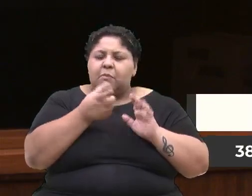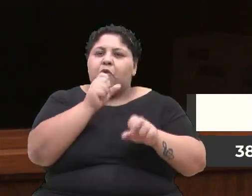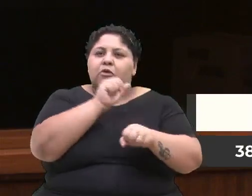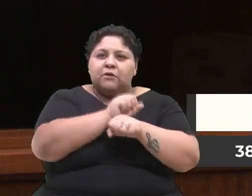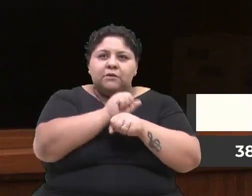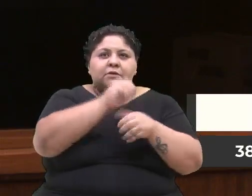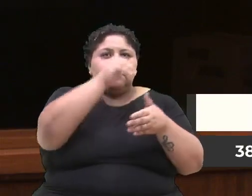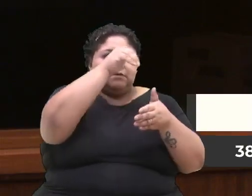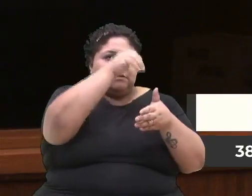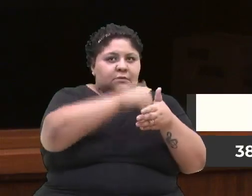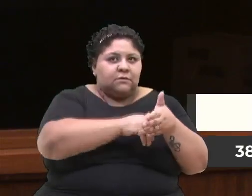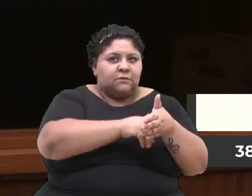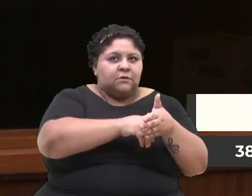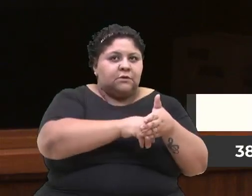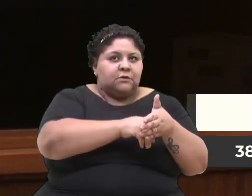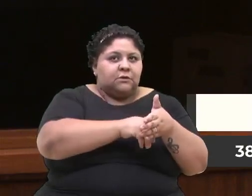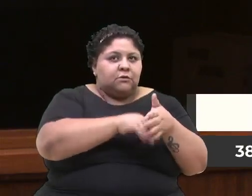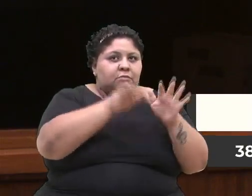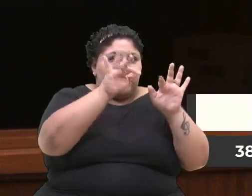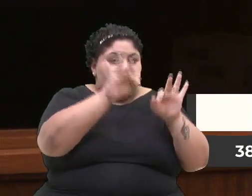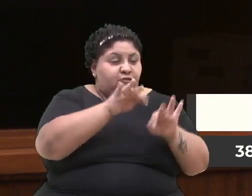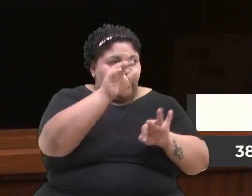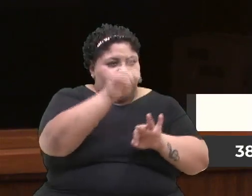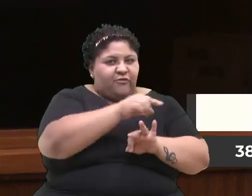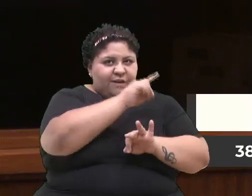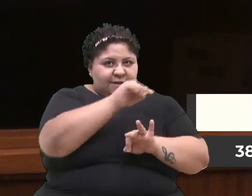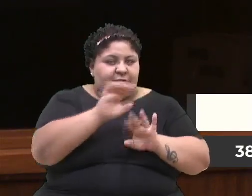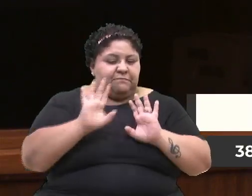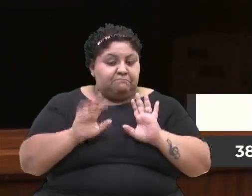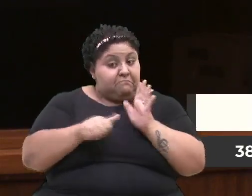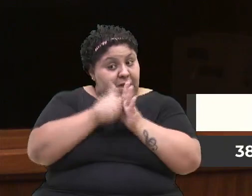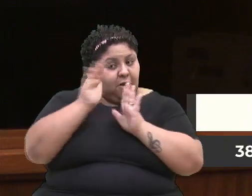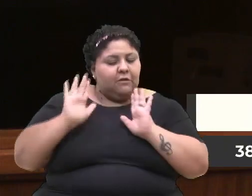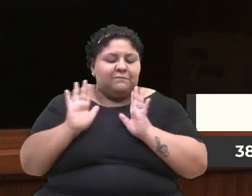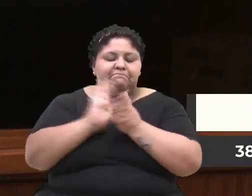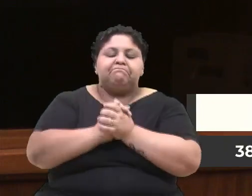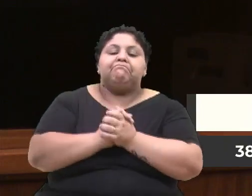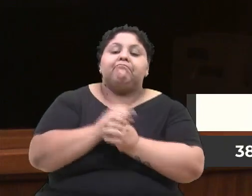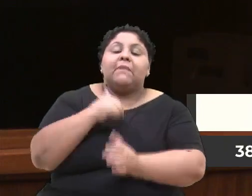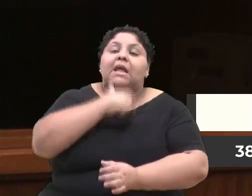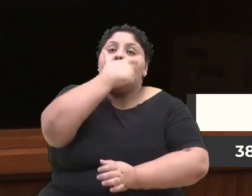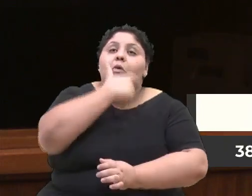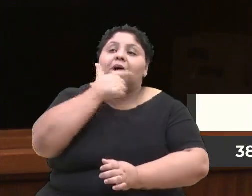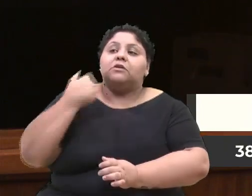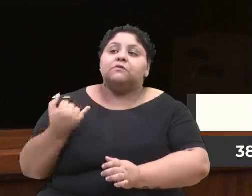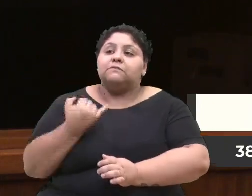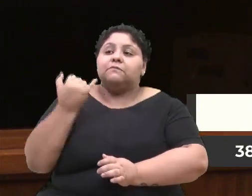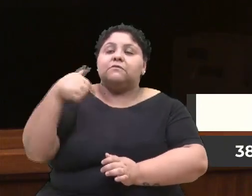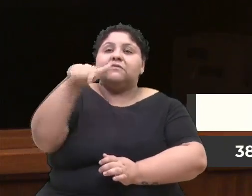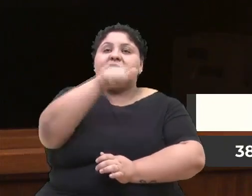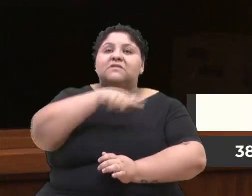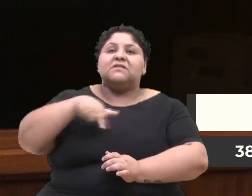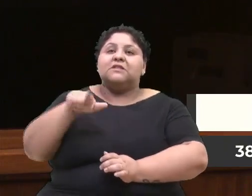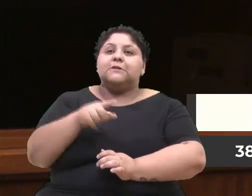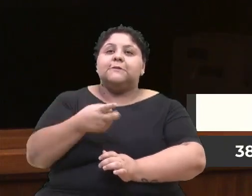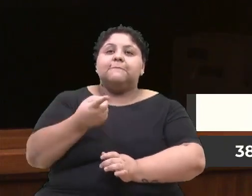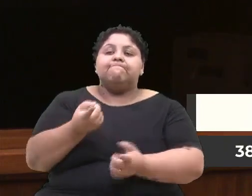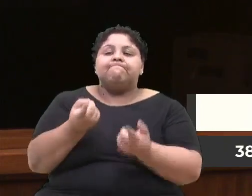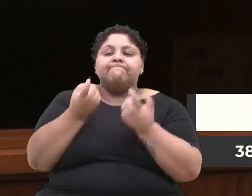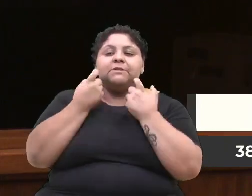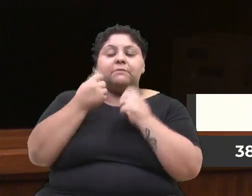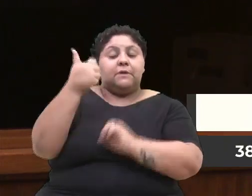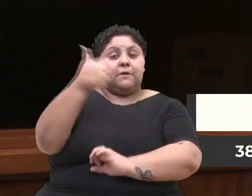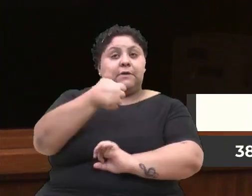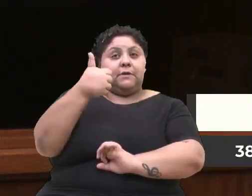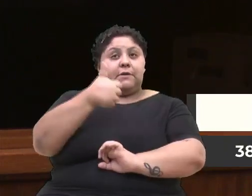vote pela derrubada do veto, então, melhor ainda. Eu acho importante a gente perceber, primeiro,